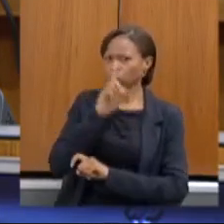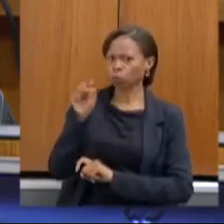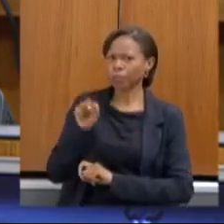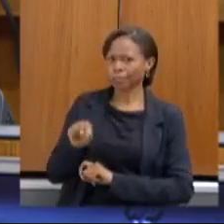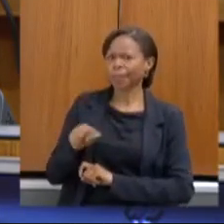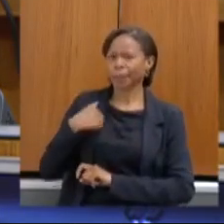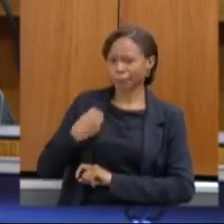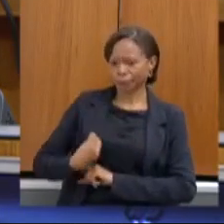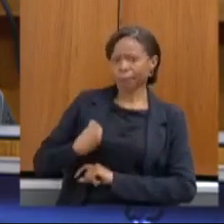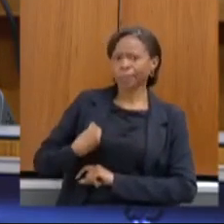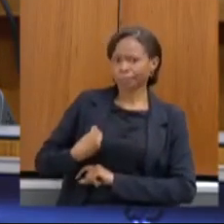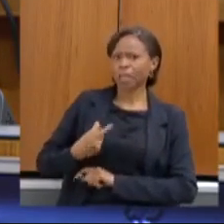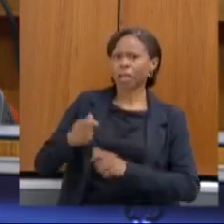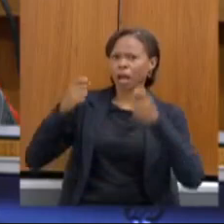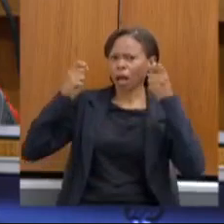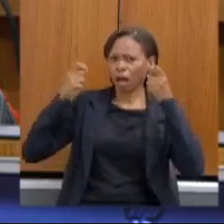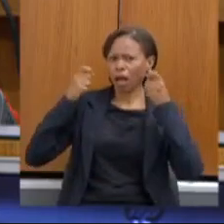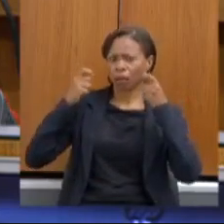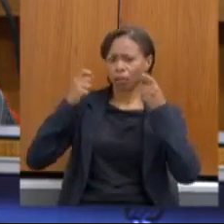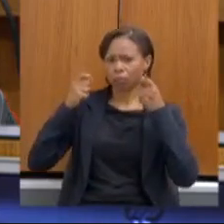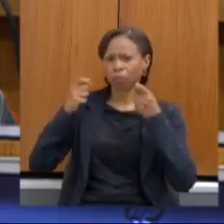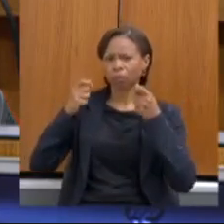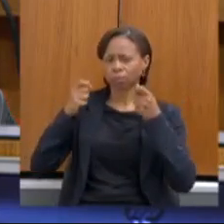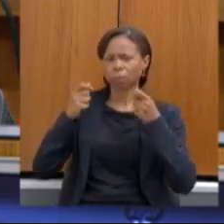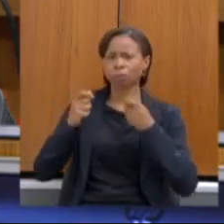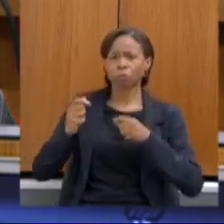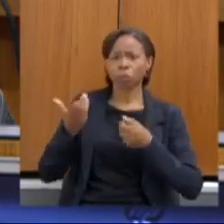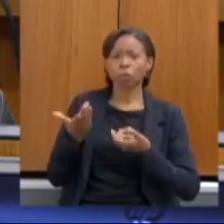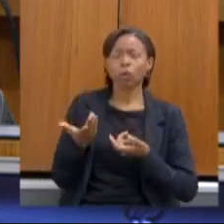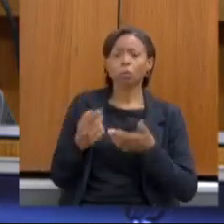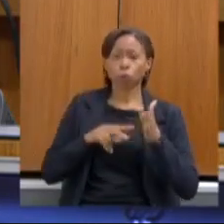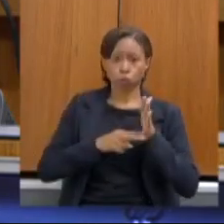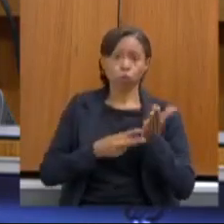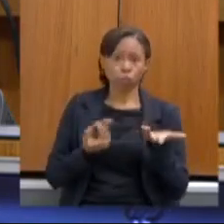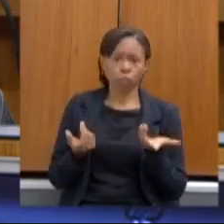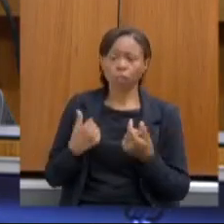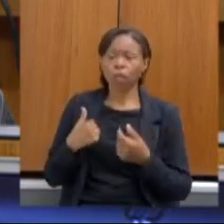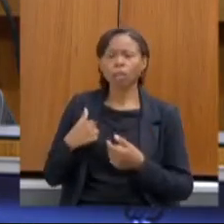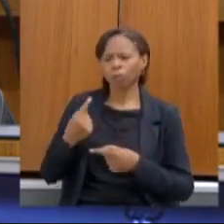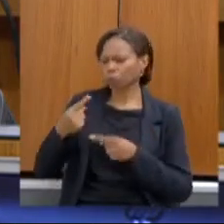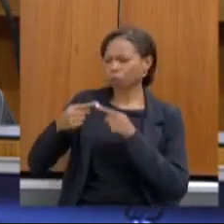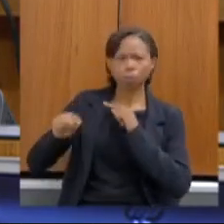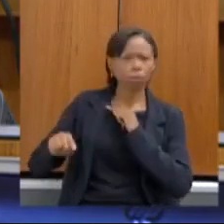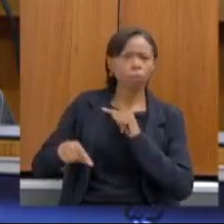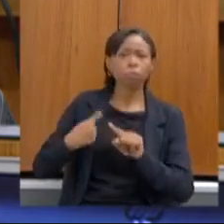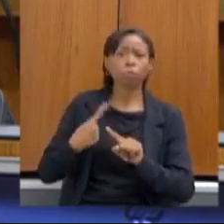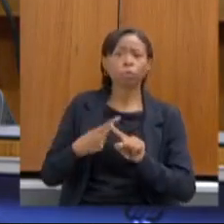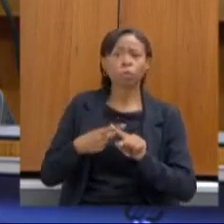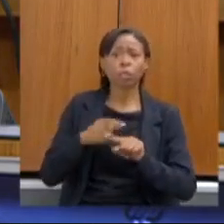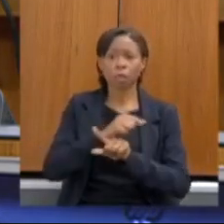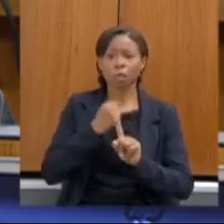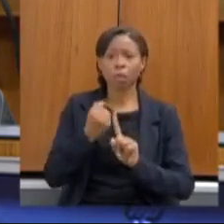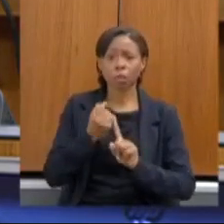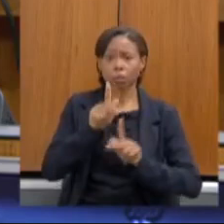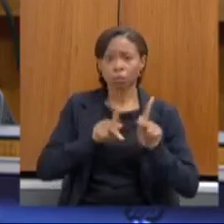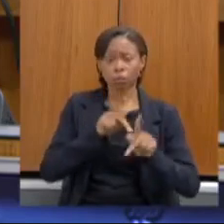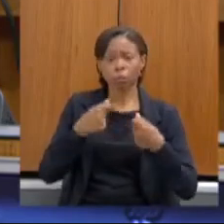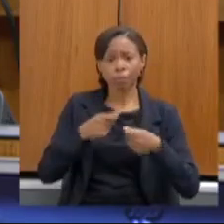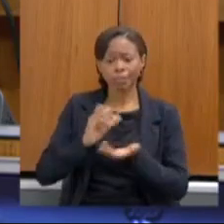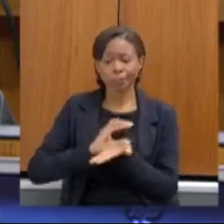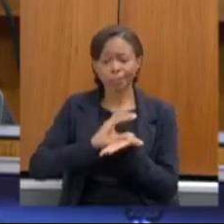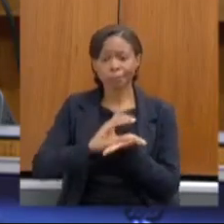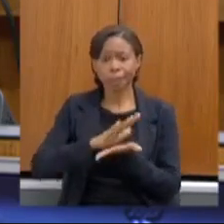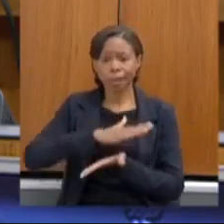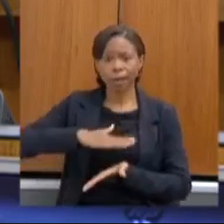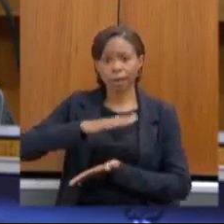Participei de uma manifestação é convocada pelo fim da água pela discordância nós sabemos que a população precisa de investimento na